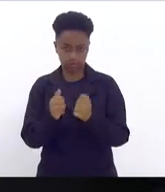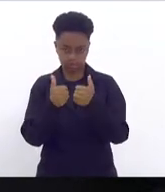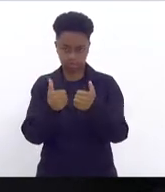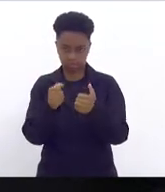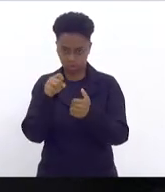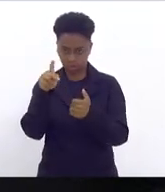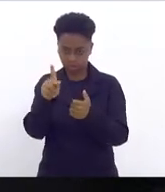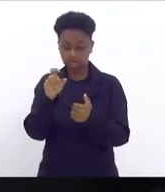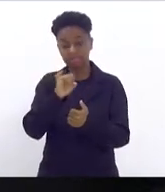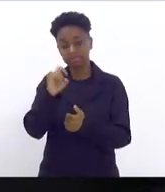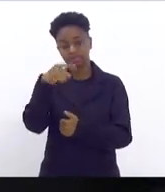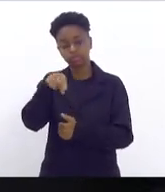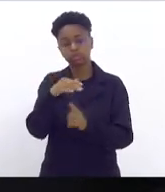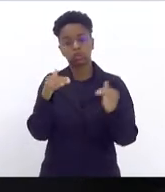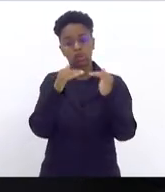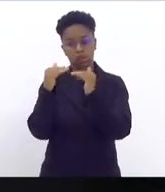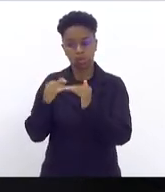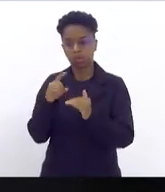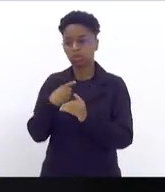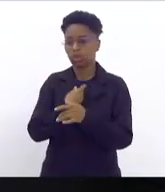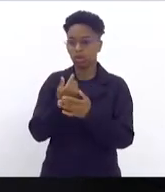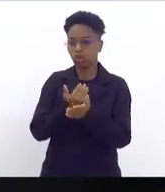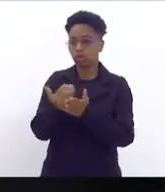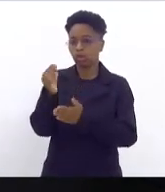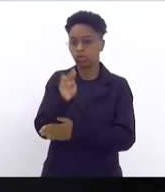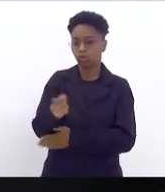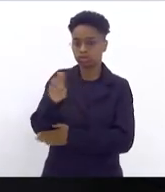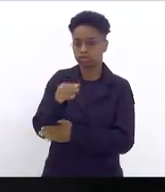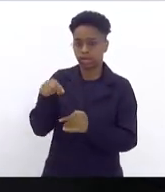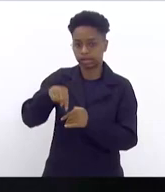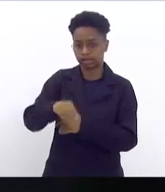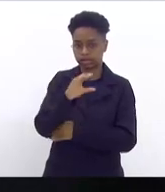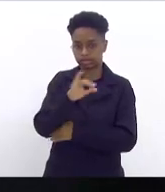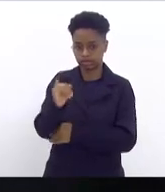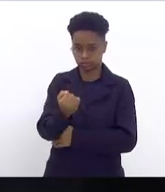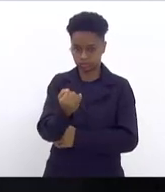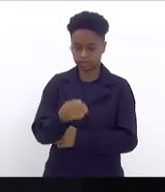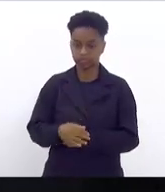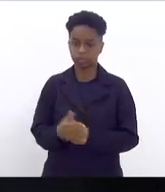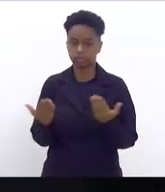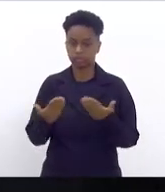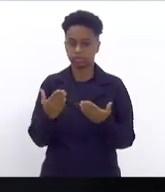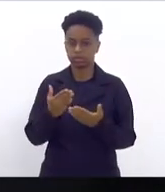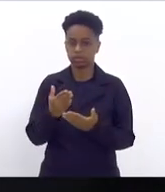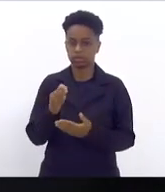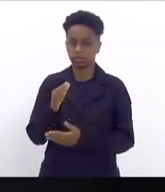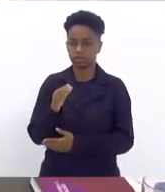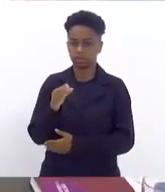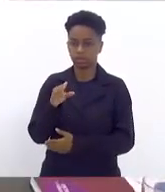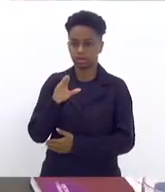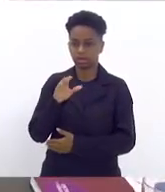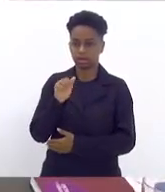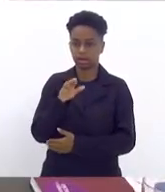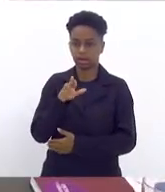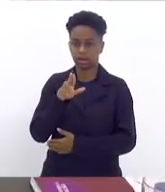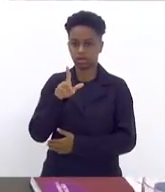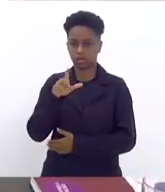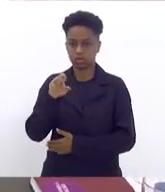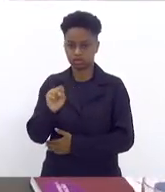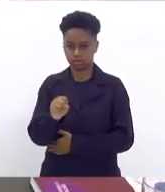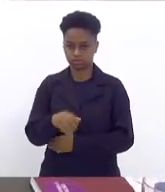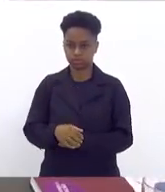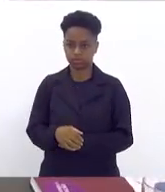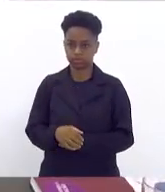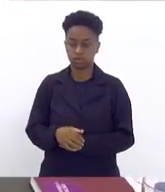excelência acordarem, a gente passa a adotar como súmula da CCJ. Passa ao deputado Carlos Mink, pela ordem. Era apenas, presidente, ontem eu falei com